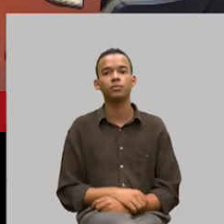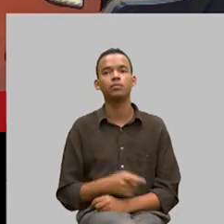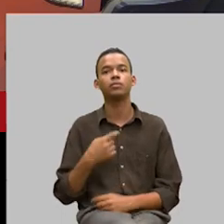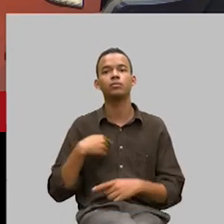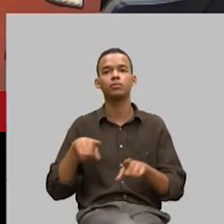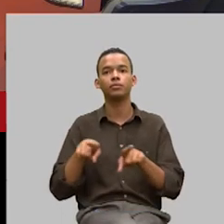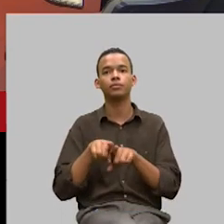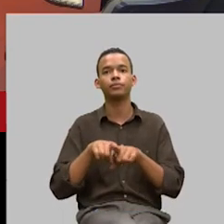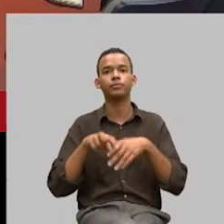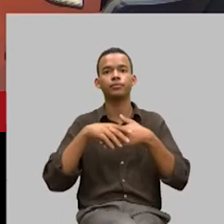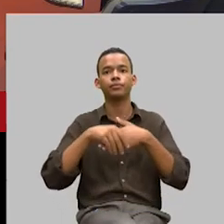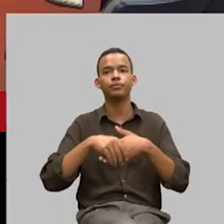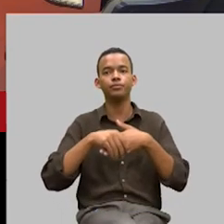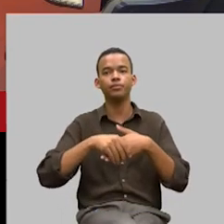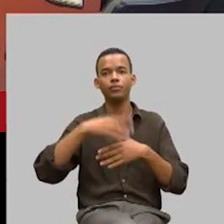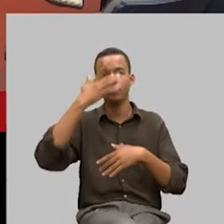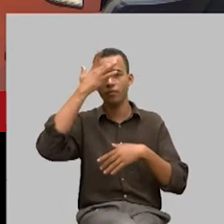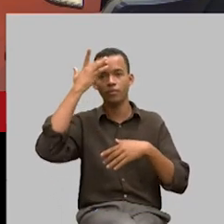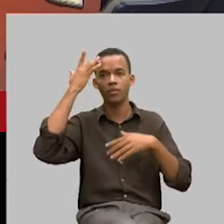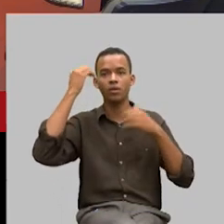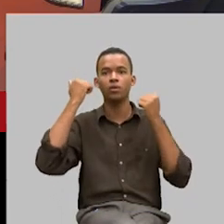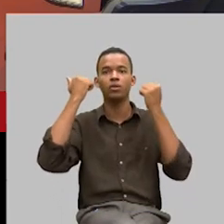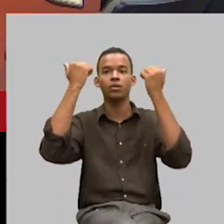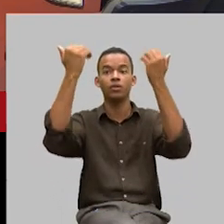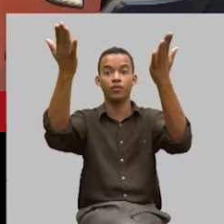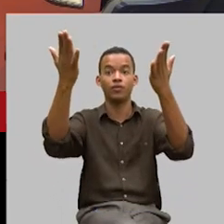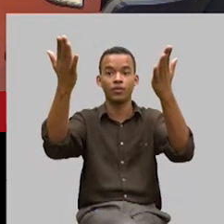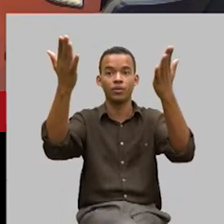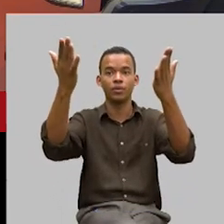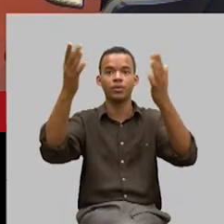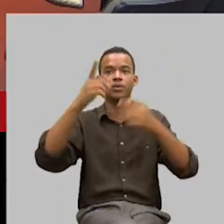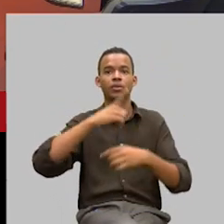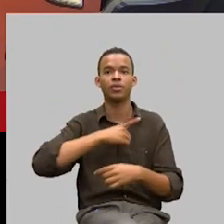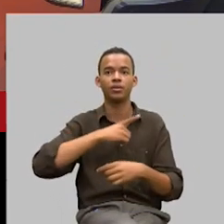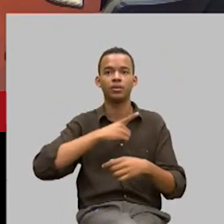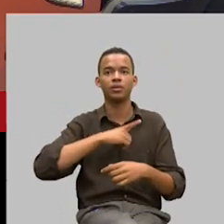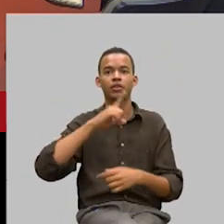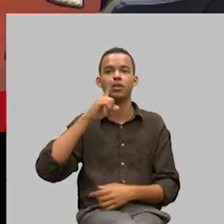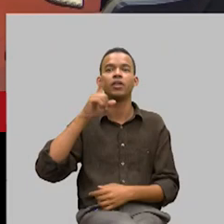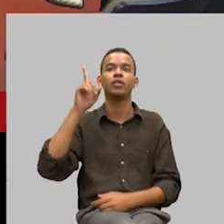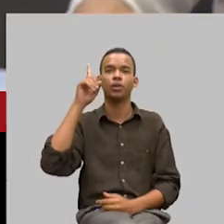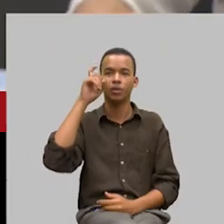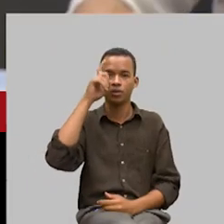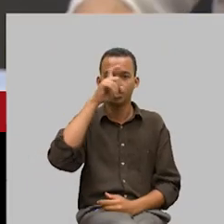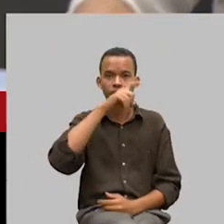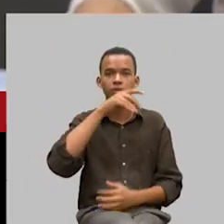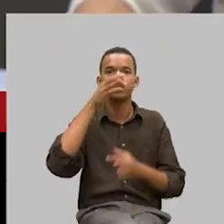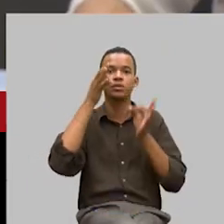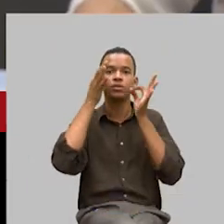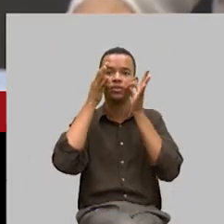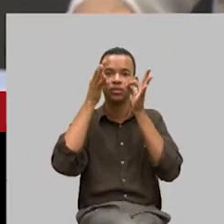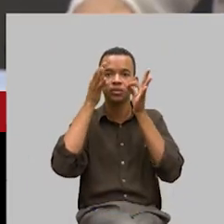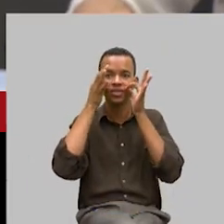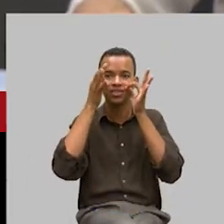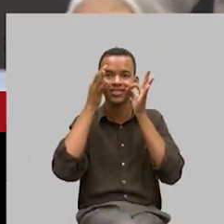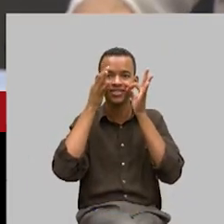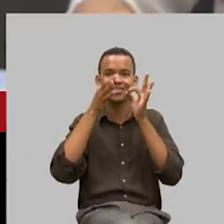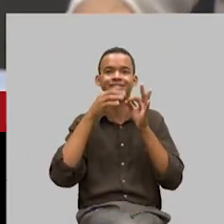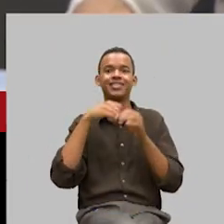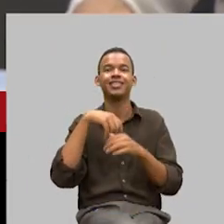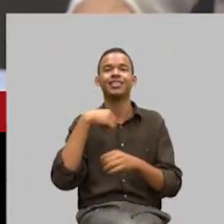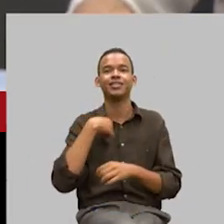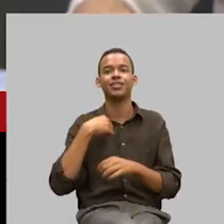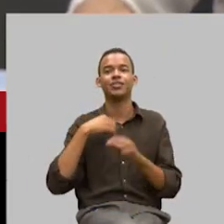o público lá de fora né que lá de fora é Um Desafio maior da gente prestar atenção né Eh eu estive do lado de lá de manhã